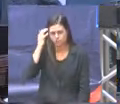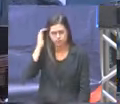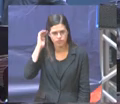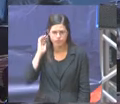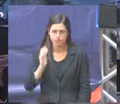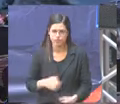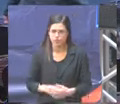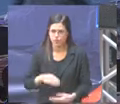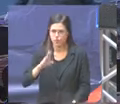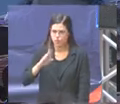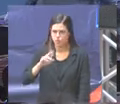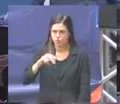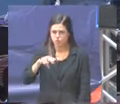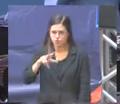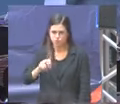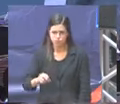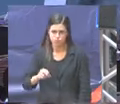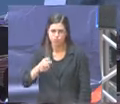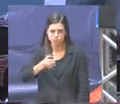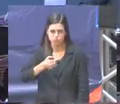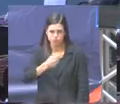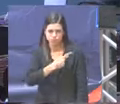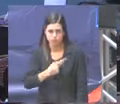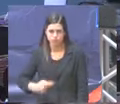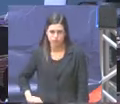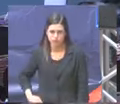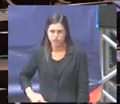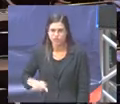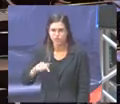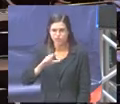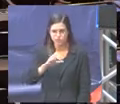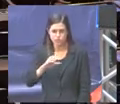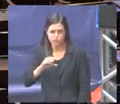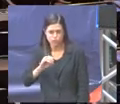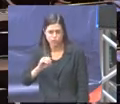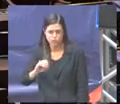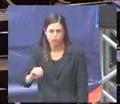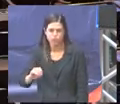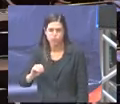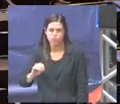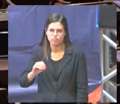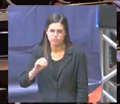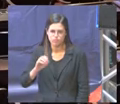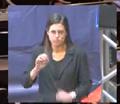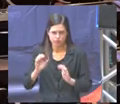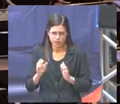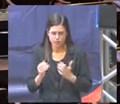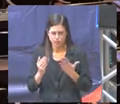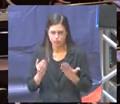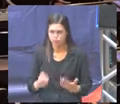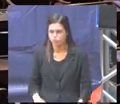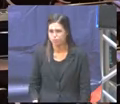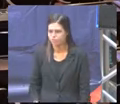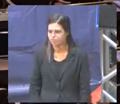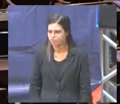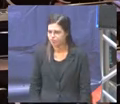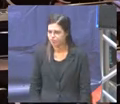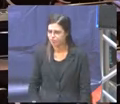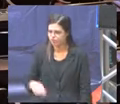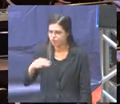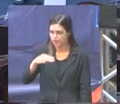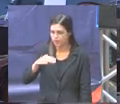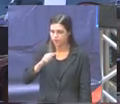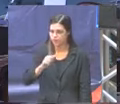Bruno Mondin, vice-presidente de Founding da CEPRA e CEO da Stefanini Ventures, por favor. E a